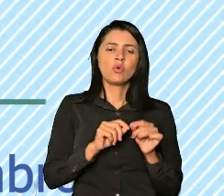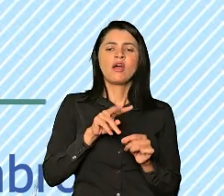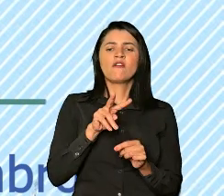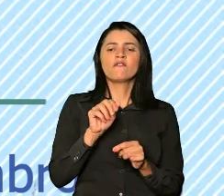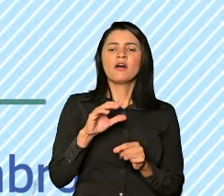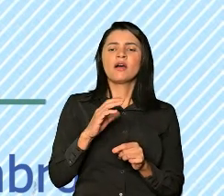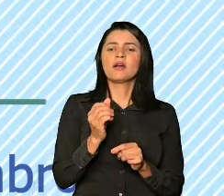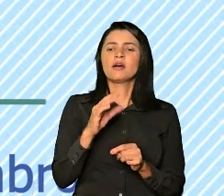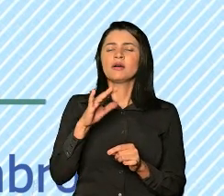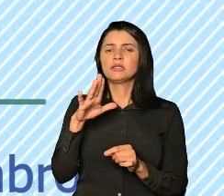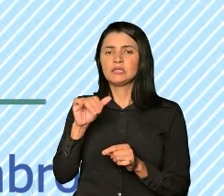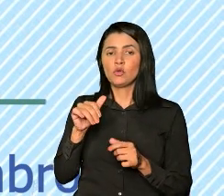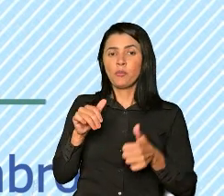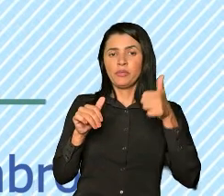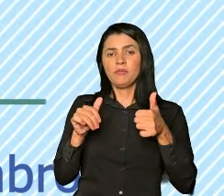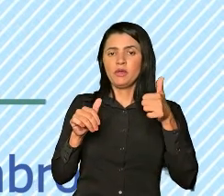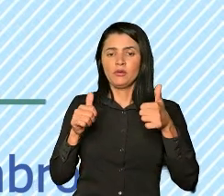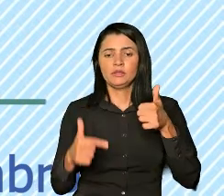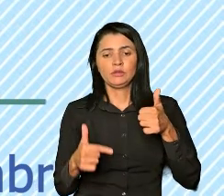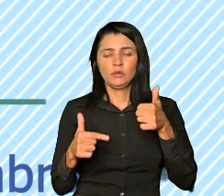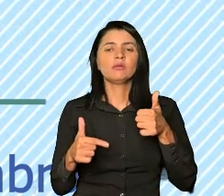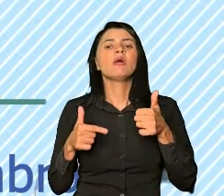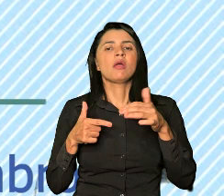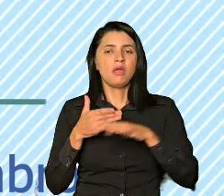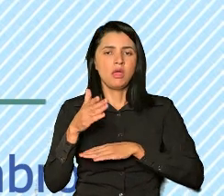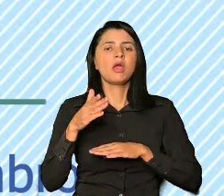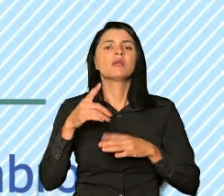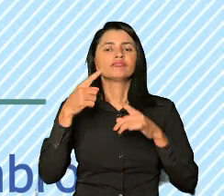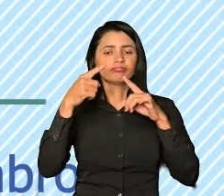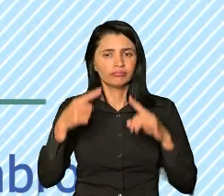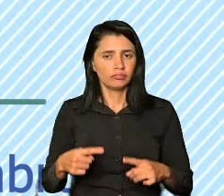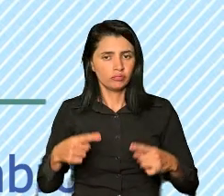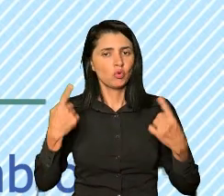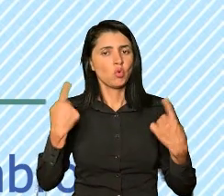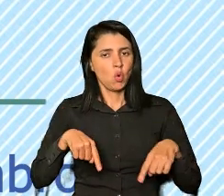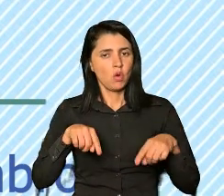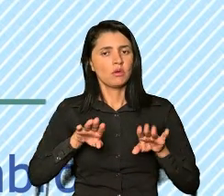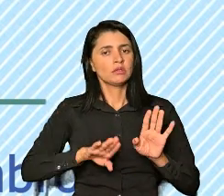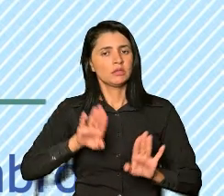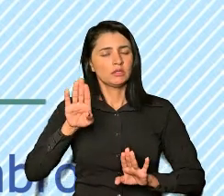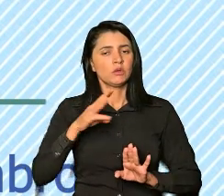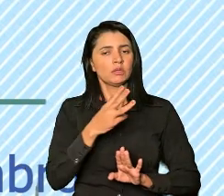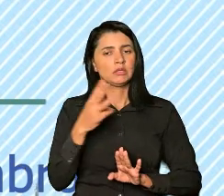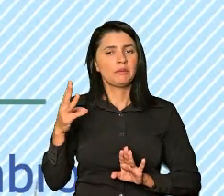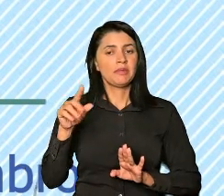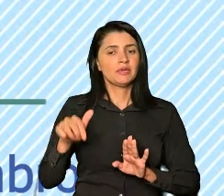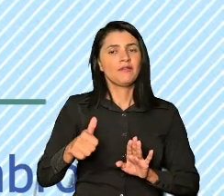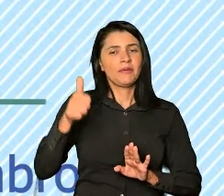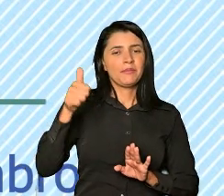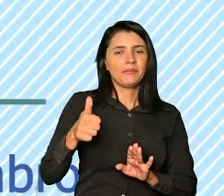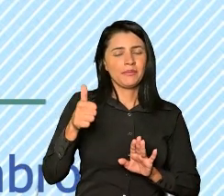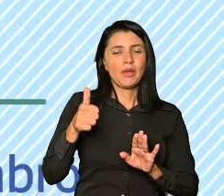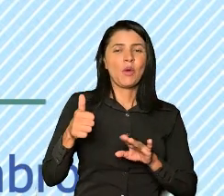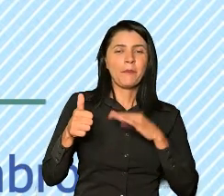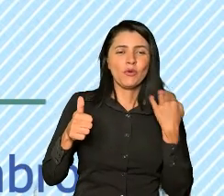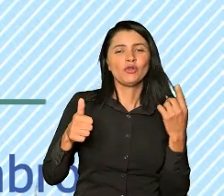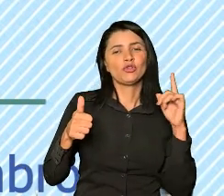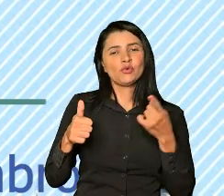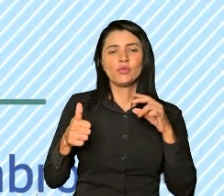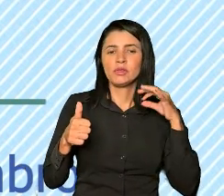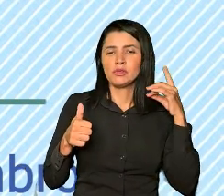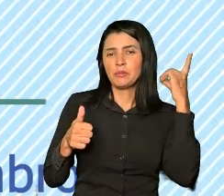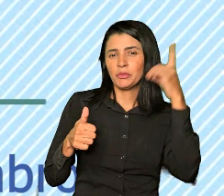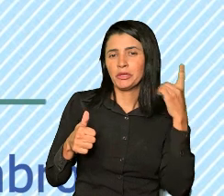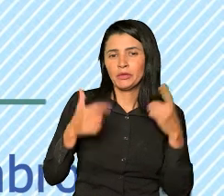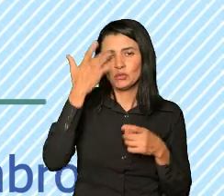do cargo do titular. Ela concorre às eleições de 33, mas ela fica na primeira suplência. Com a morte de um dos deputados, que eu não